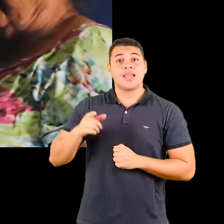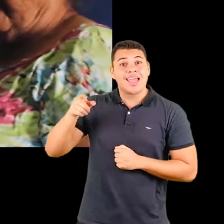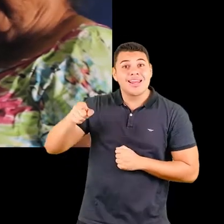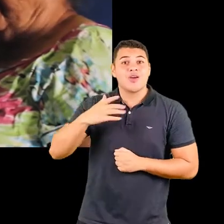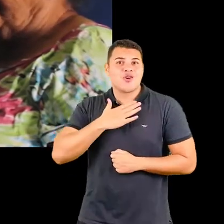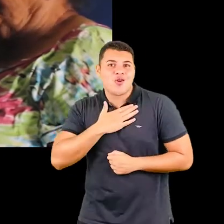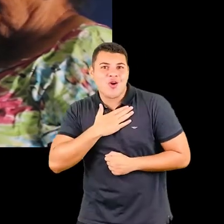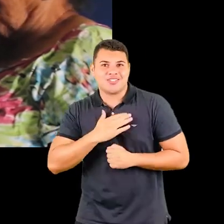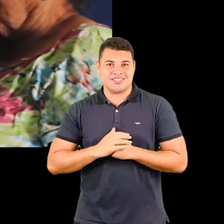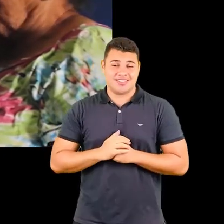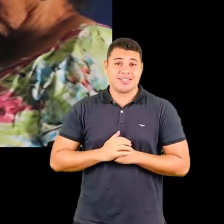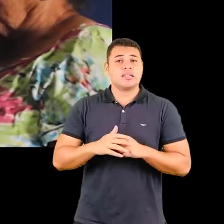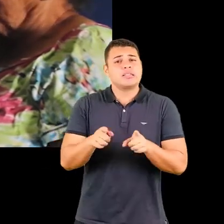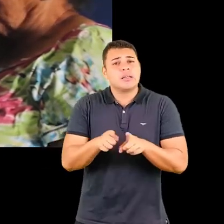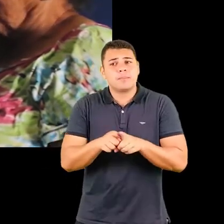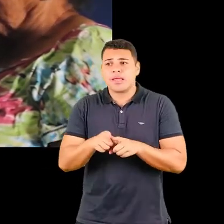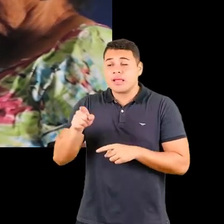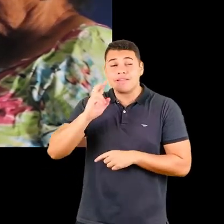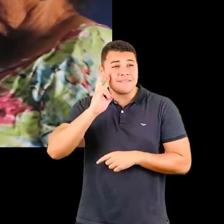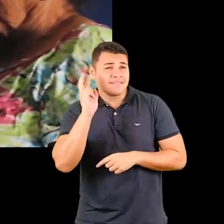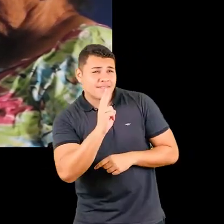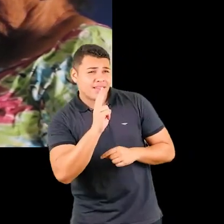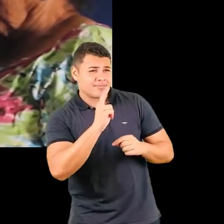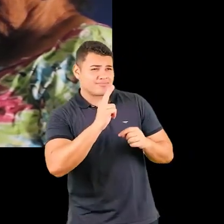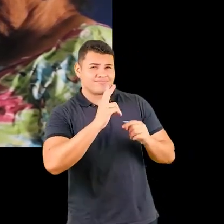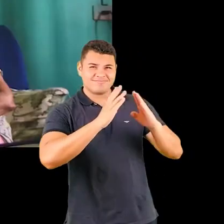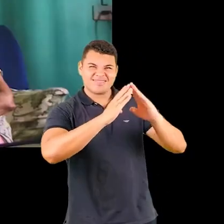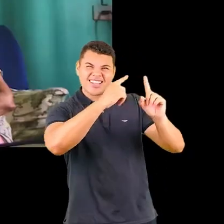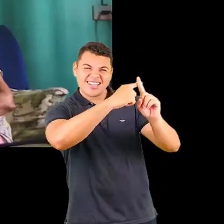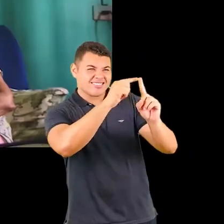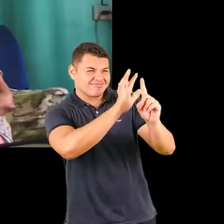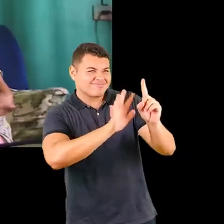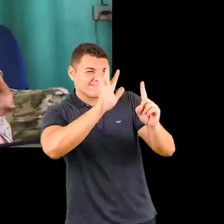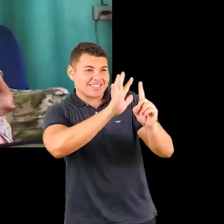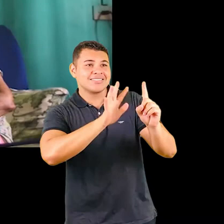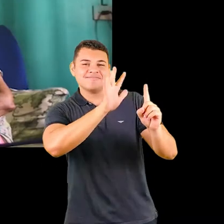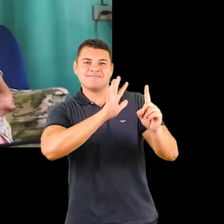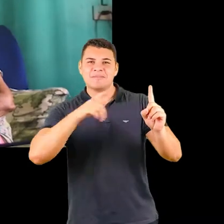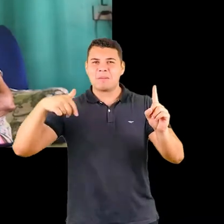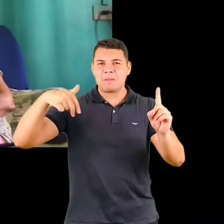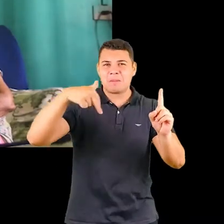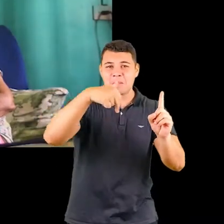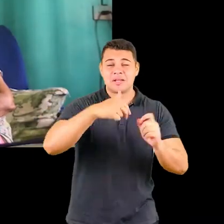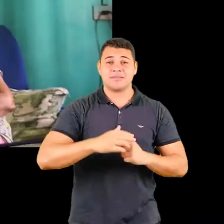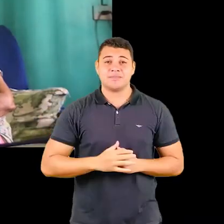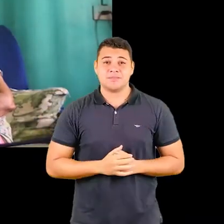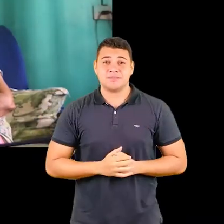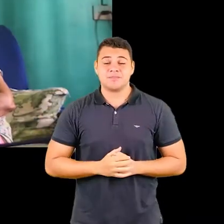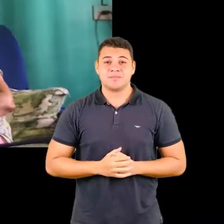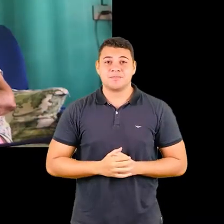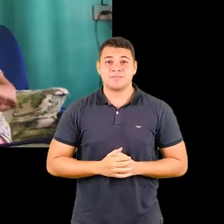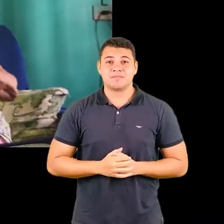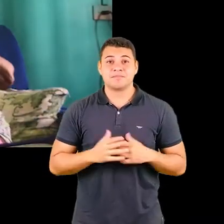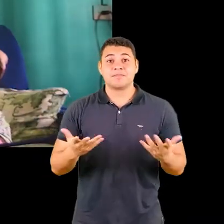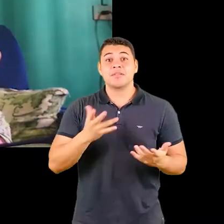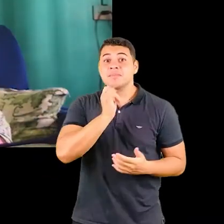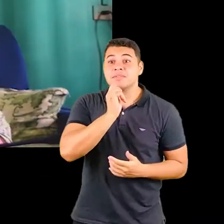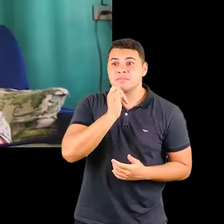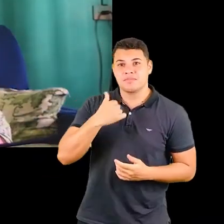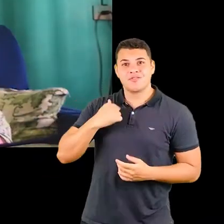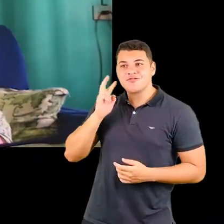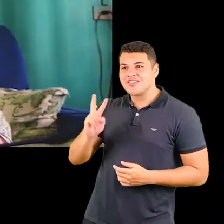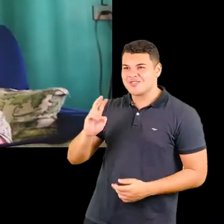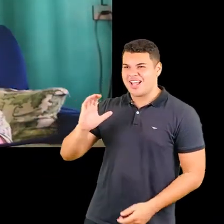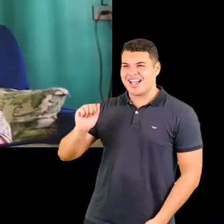Não pode ver, pelo carnaval, não pode ver uma igreja. Aí eu sei que aqui eu fiz